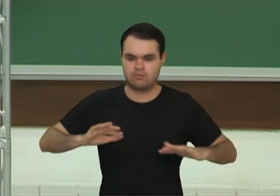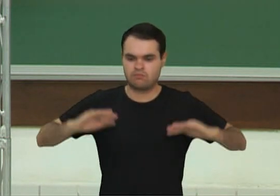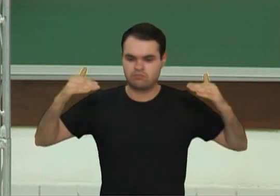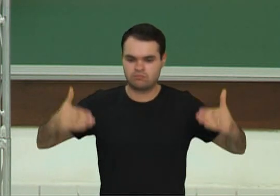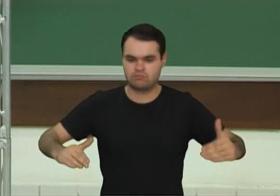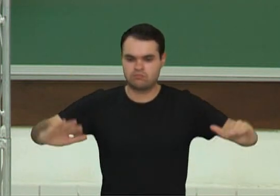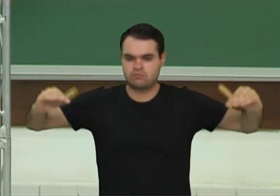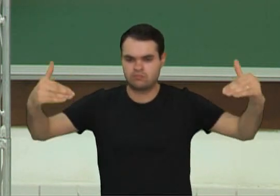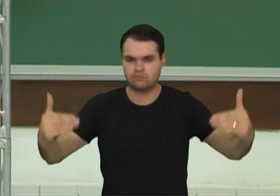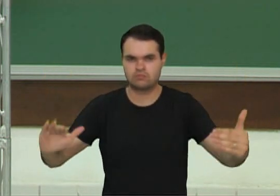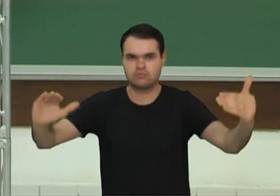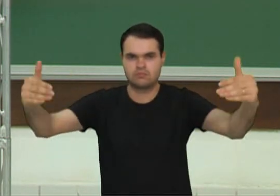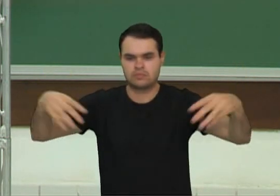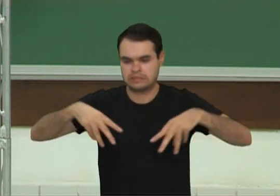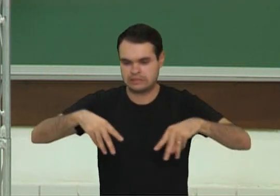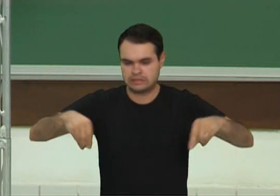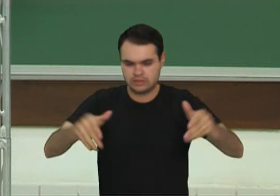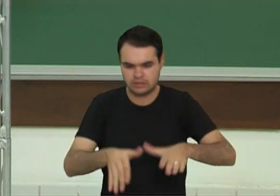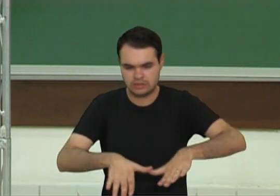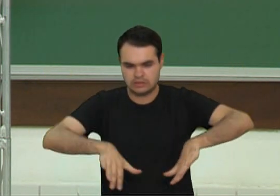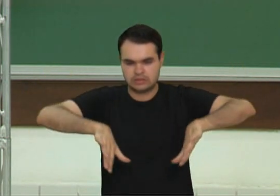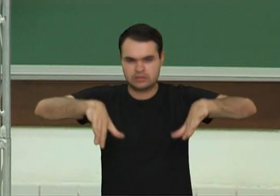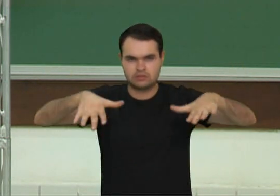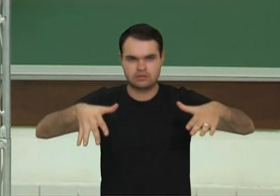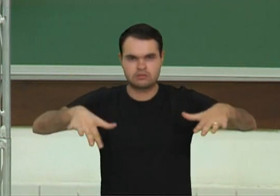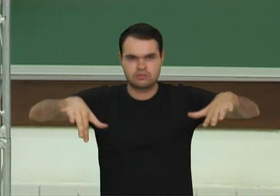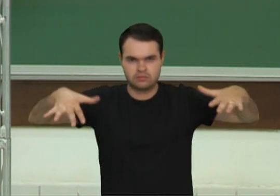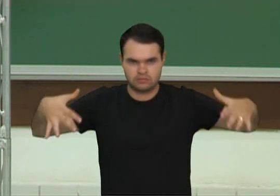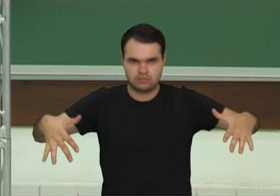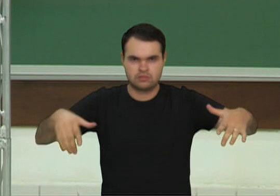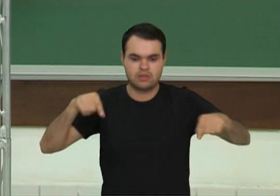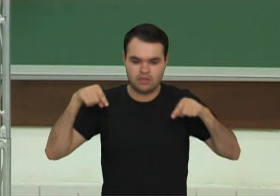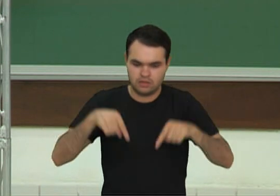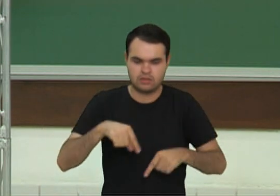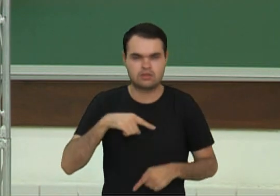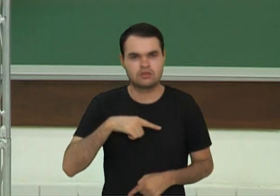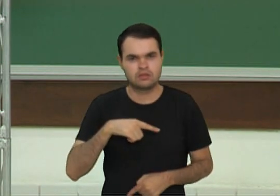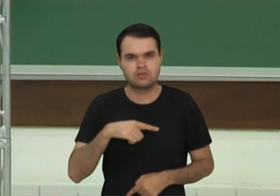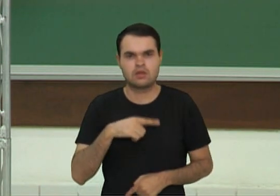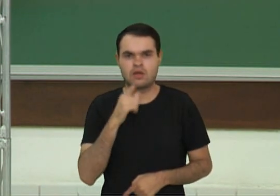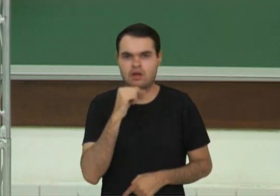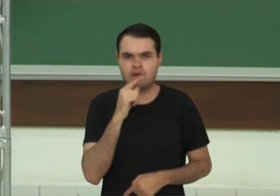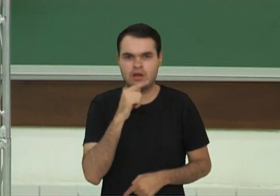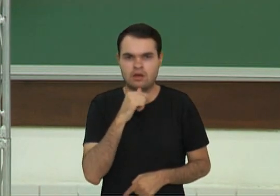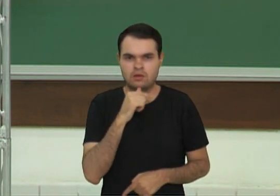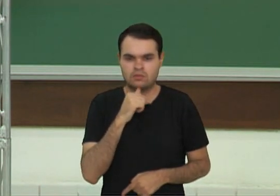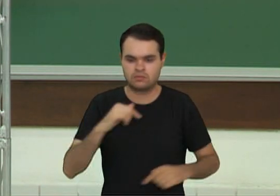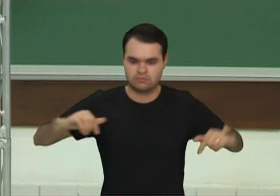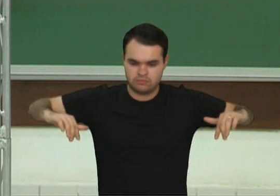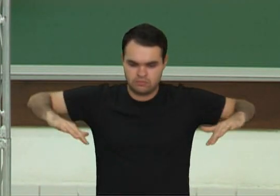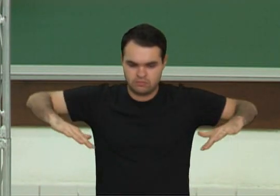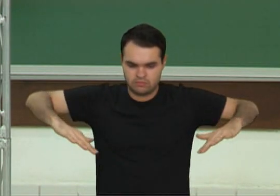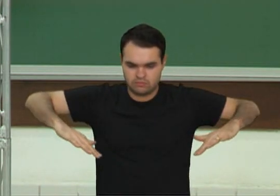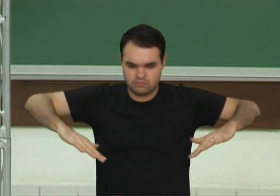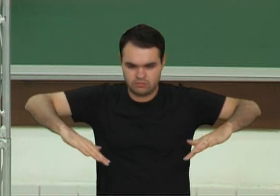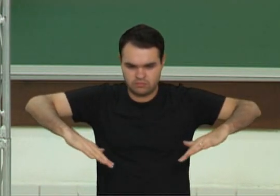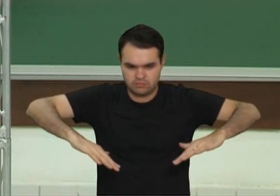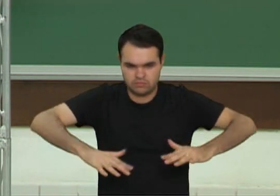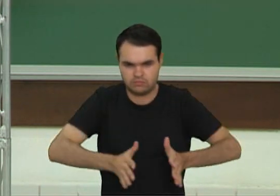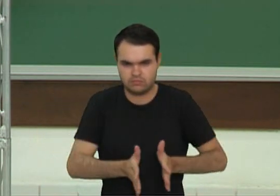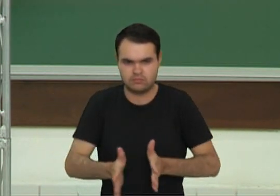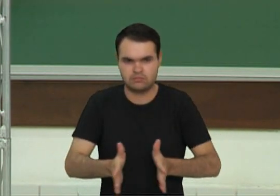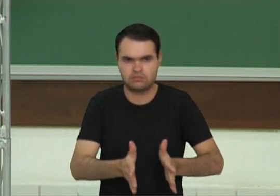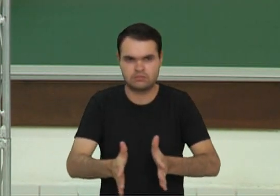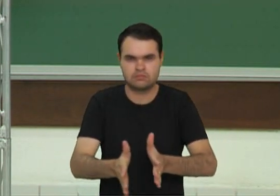montanhas, ou formas de relevo mais acentuadas, aonde a água vai convergir para um rio principal. E essa